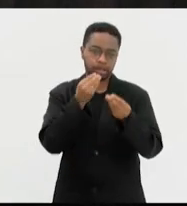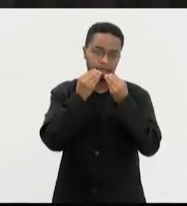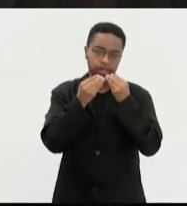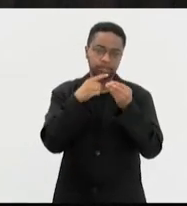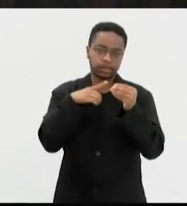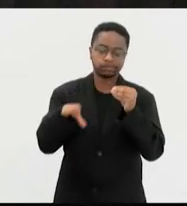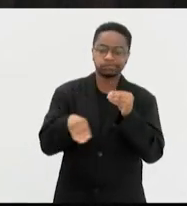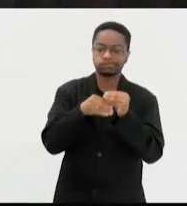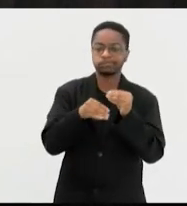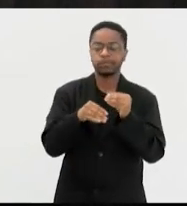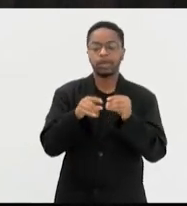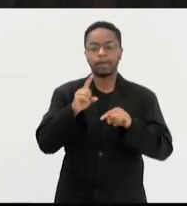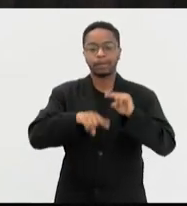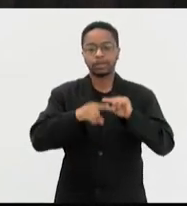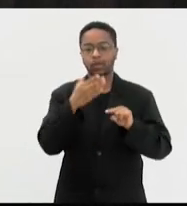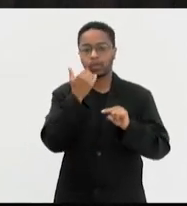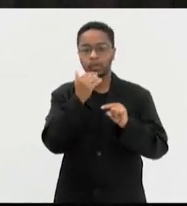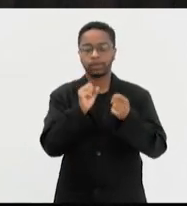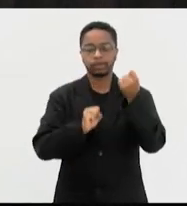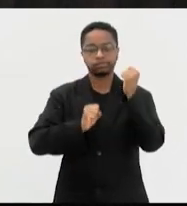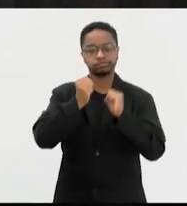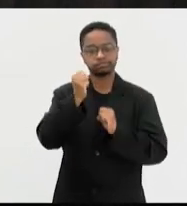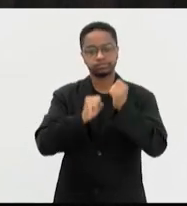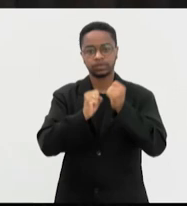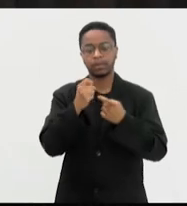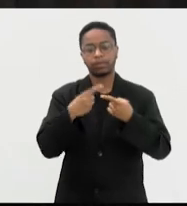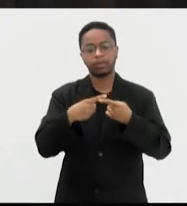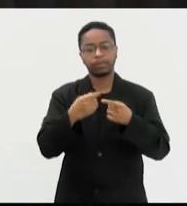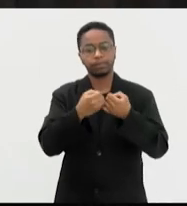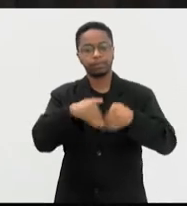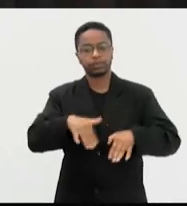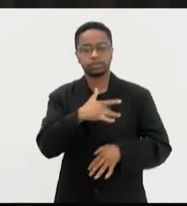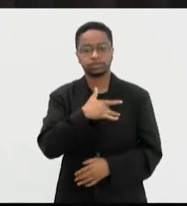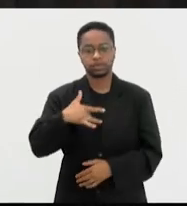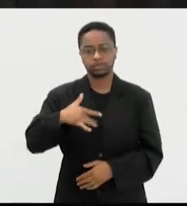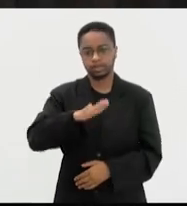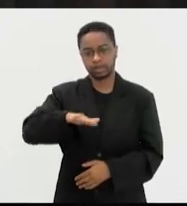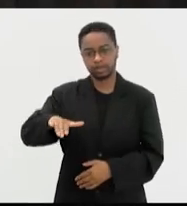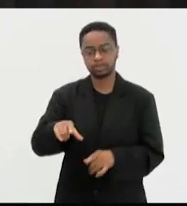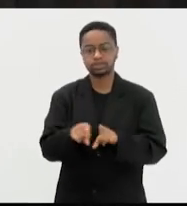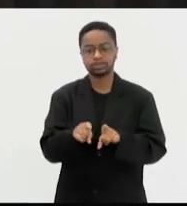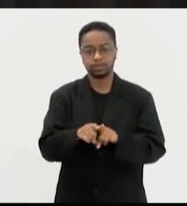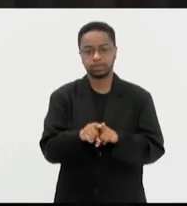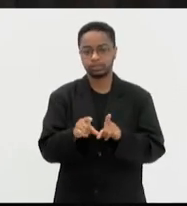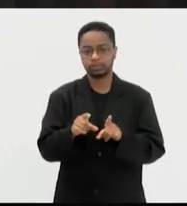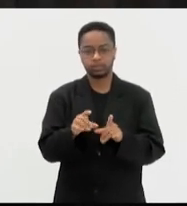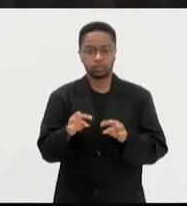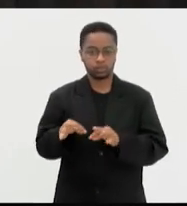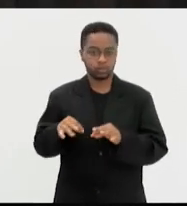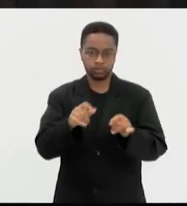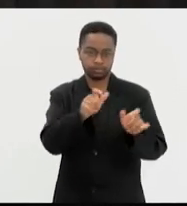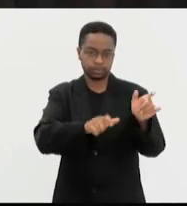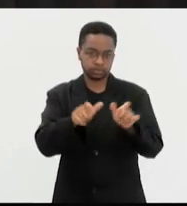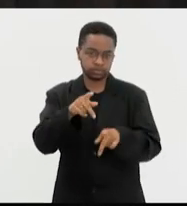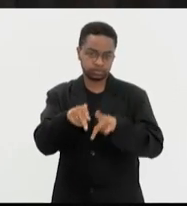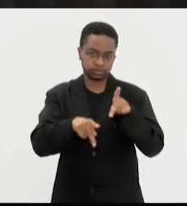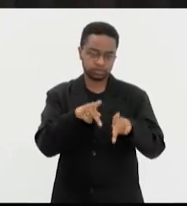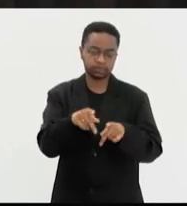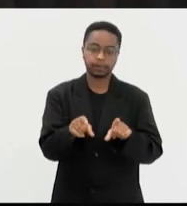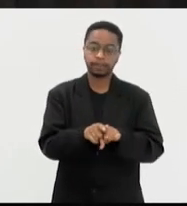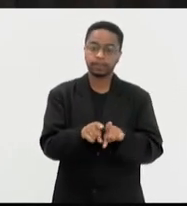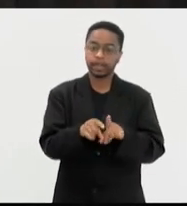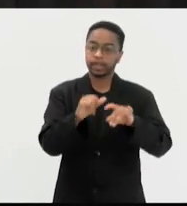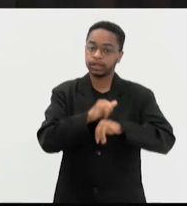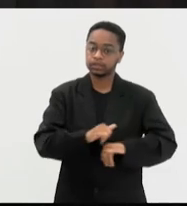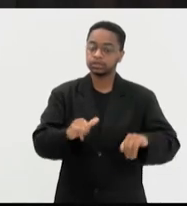de alimento Ultra processado que nós sabemos que faz mal à saúde não só das crianças como de toda a população como todo e dizer que acho que